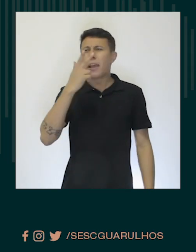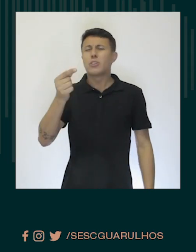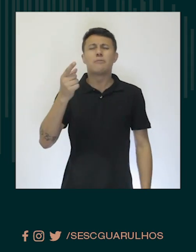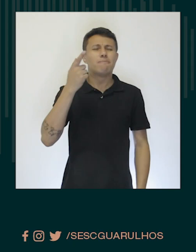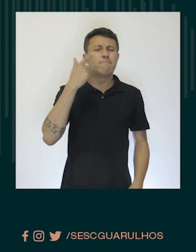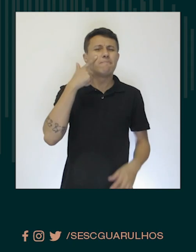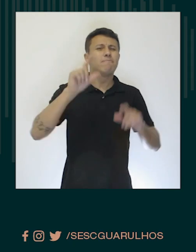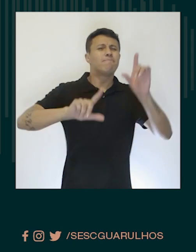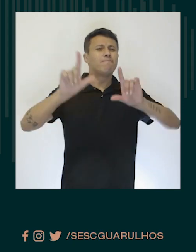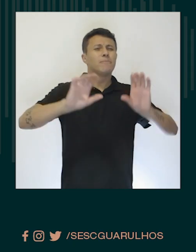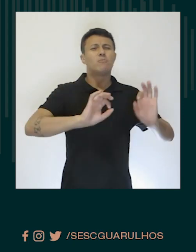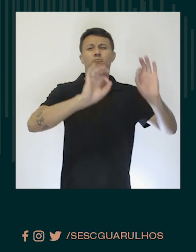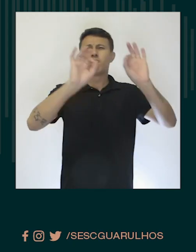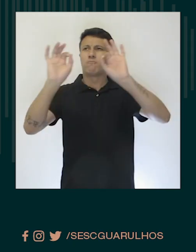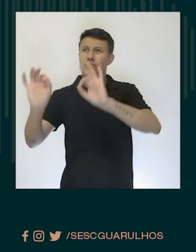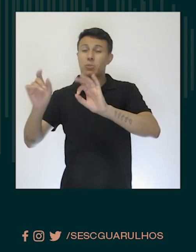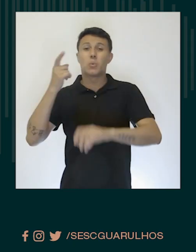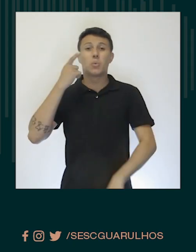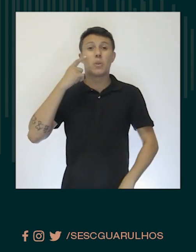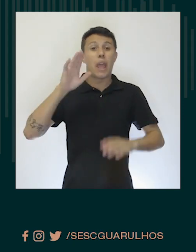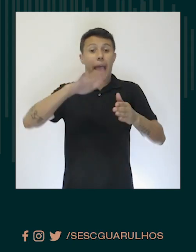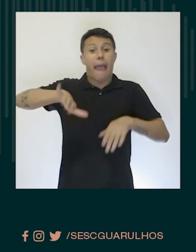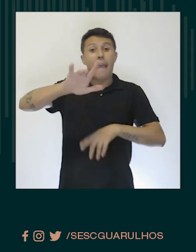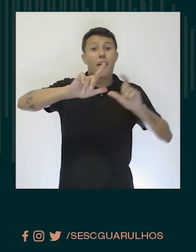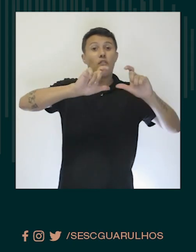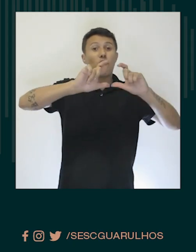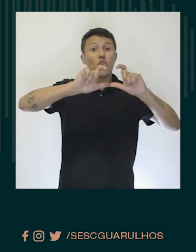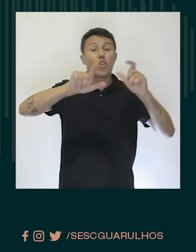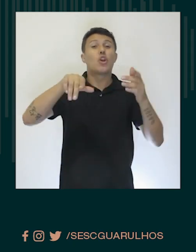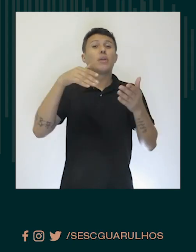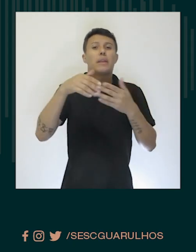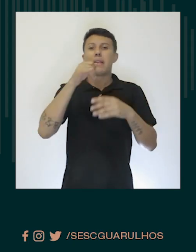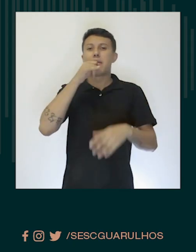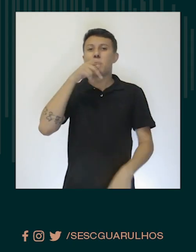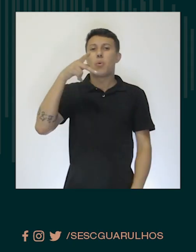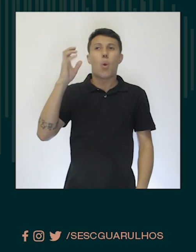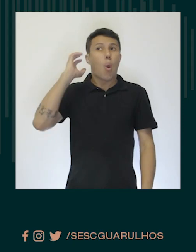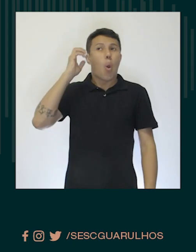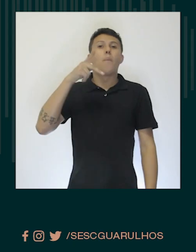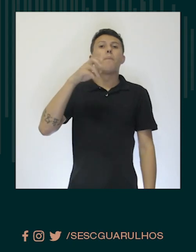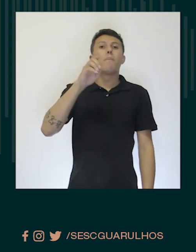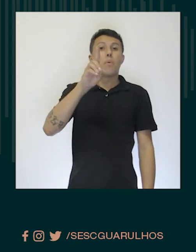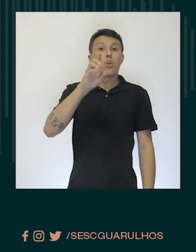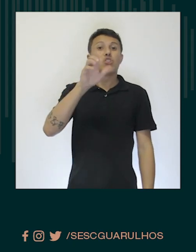estão assistindo, né, referente à fotografia, né, tipo de podcast,